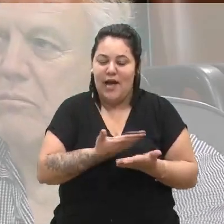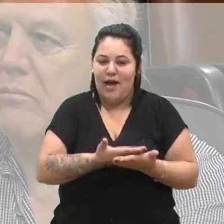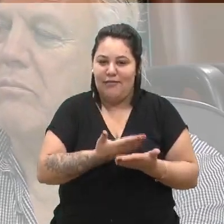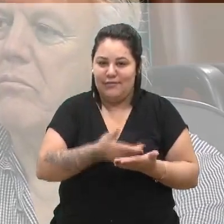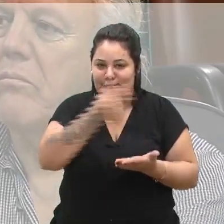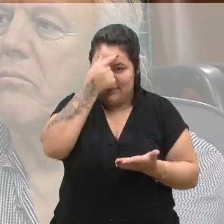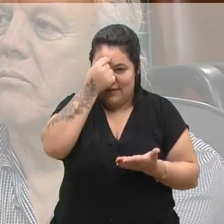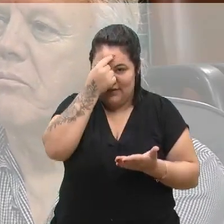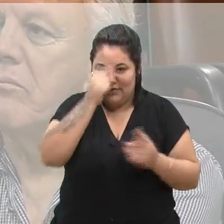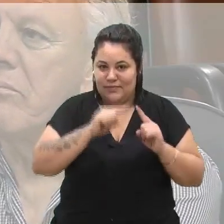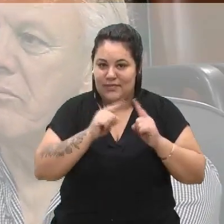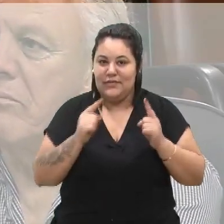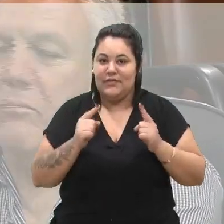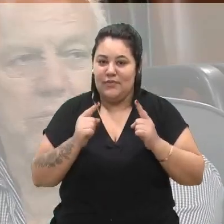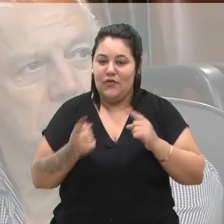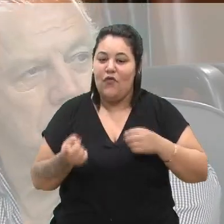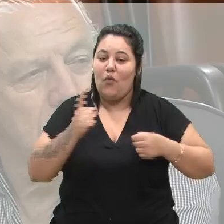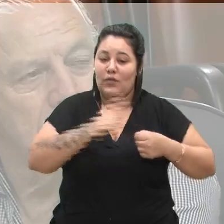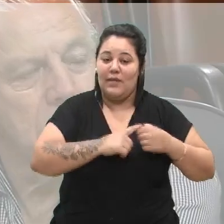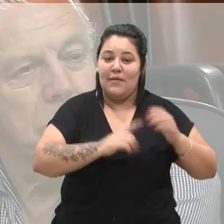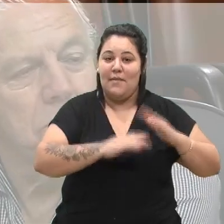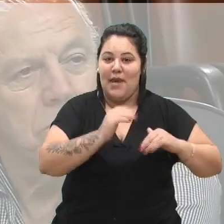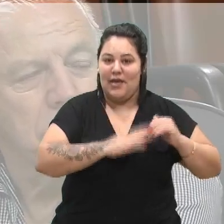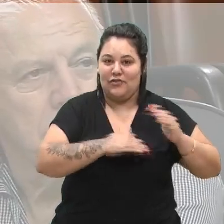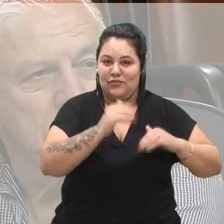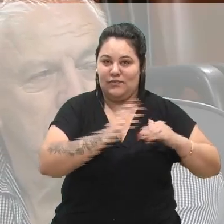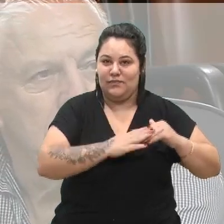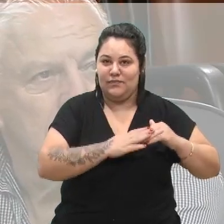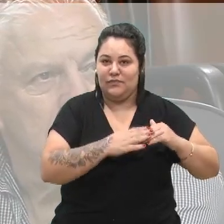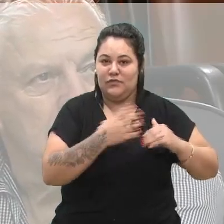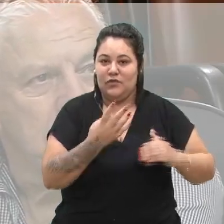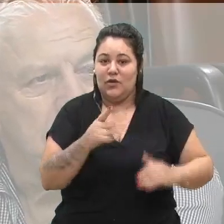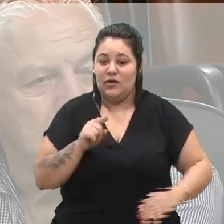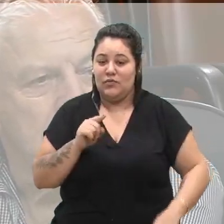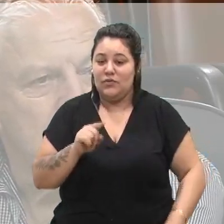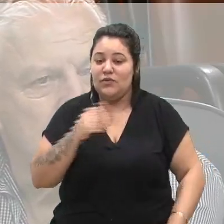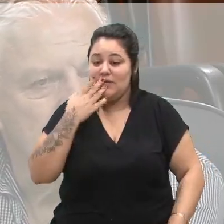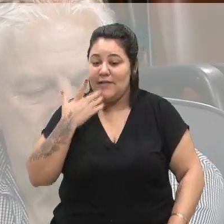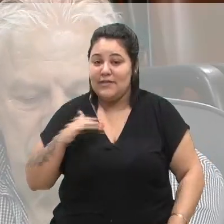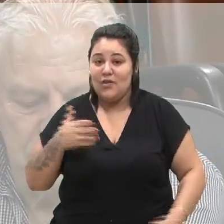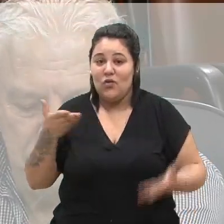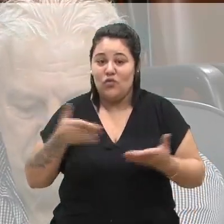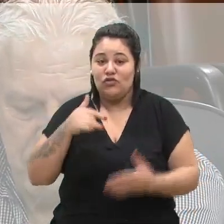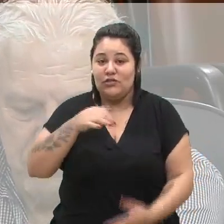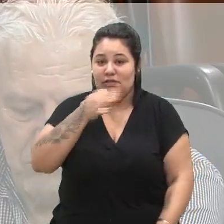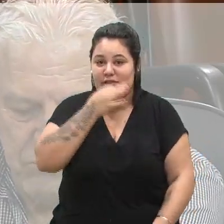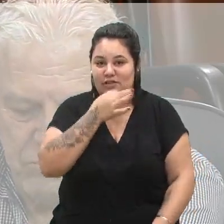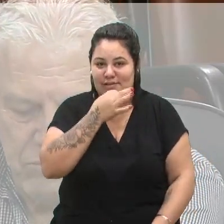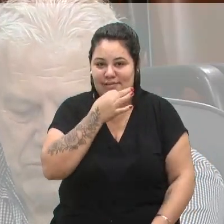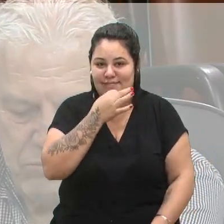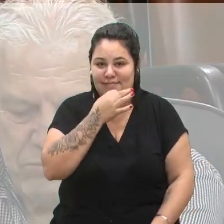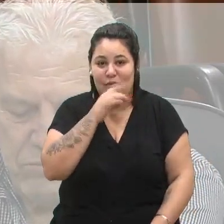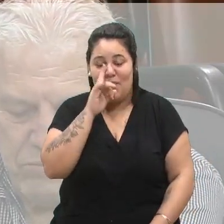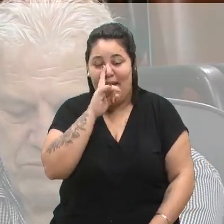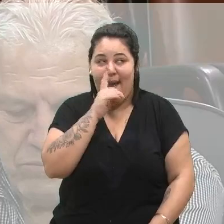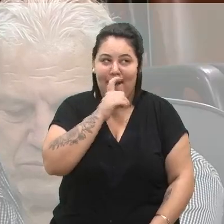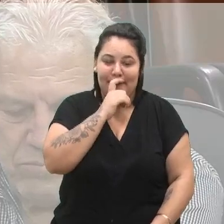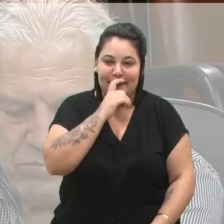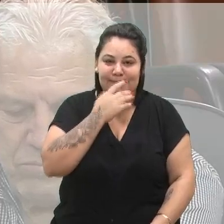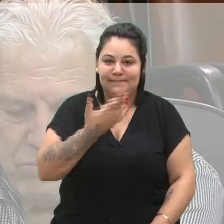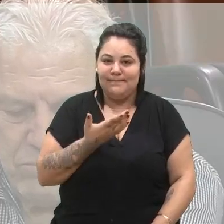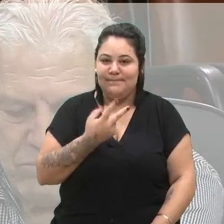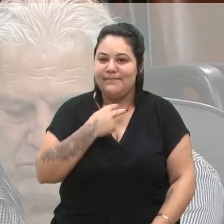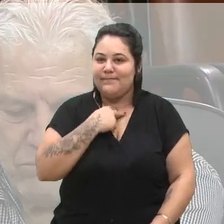para a prática, para o chão. Aquelas 4.000 crianças hoje aqui em Caxias do Sul, que o pai ou a mãe não